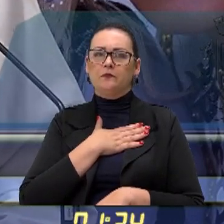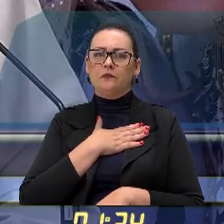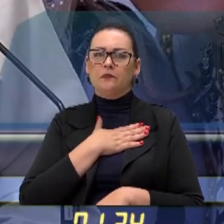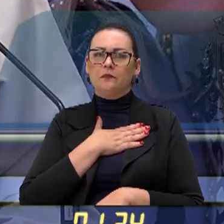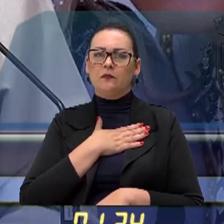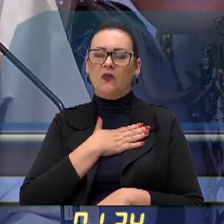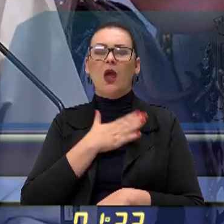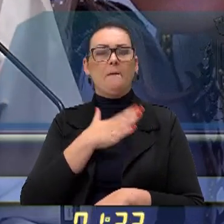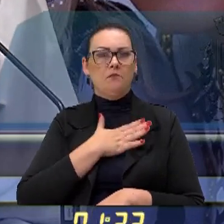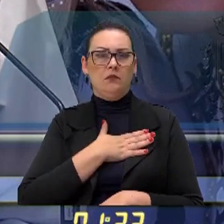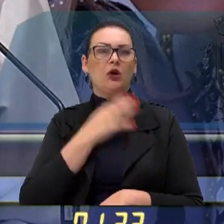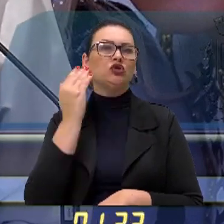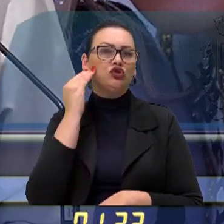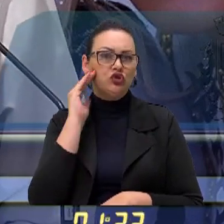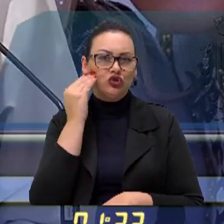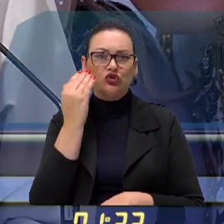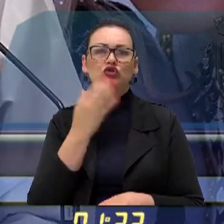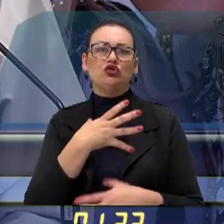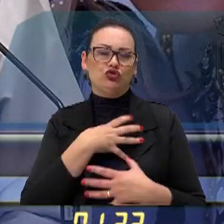concepção,